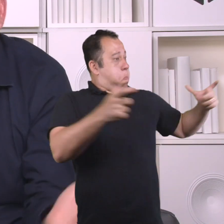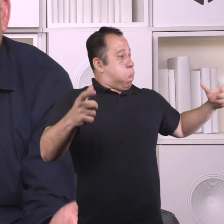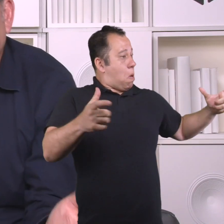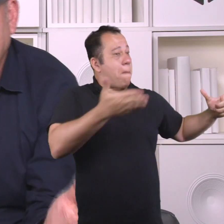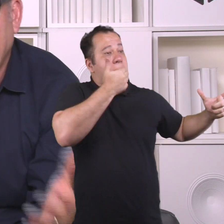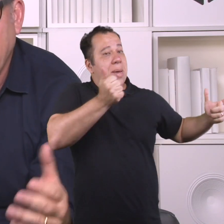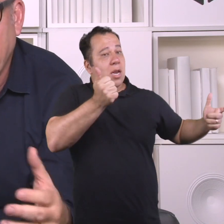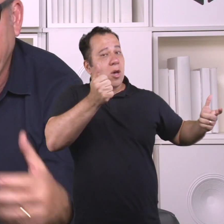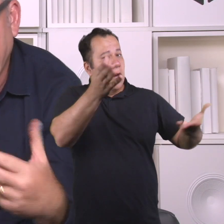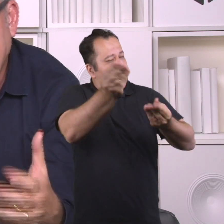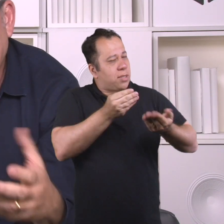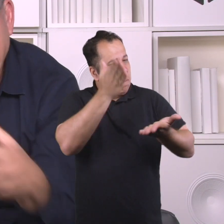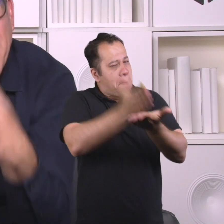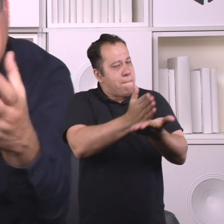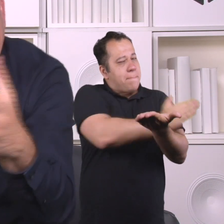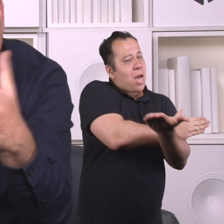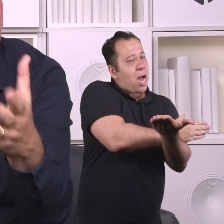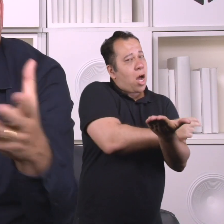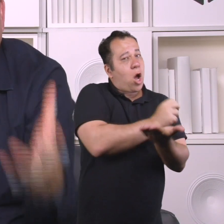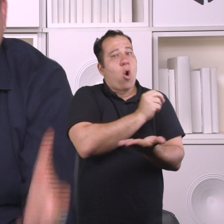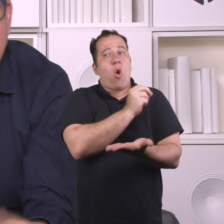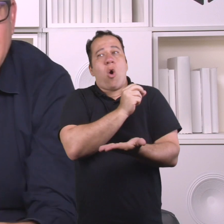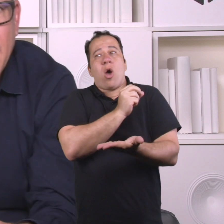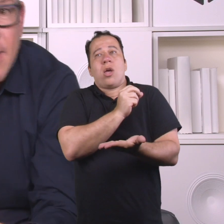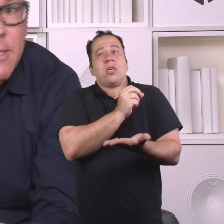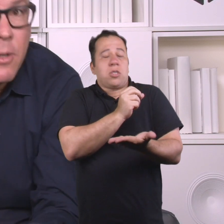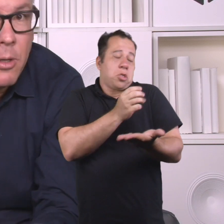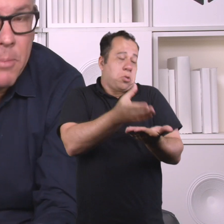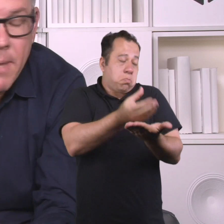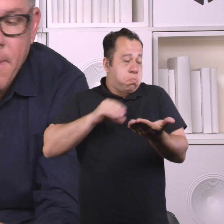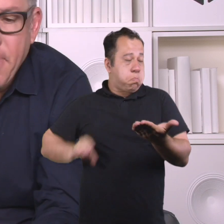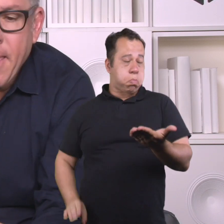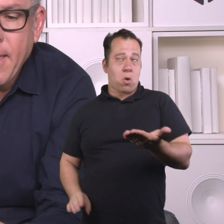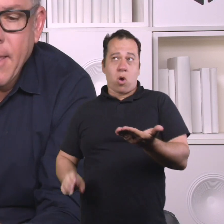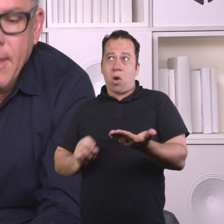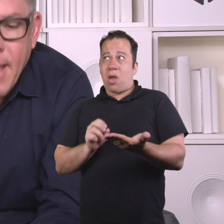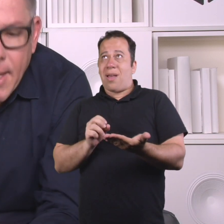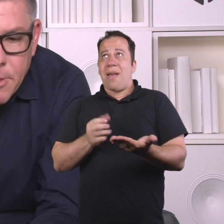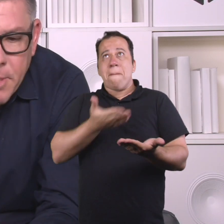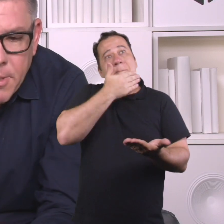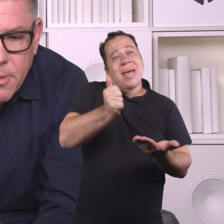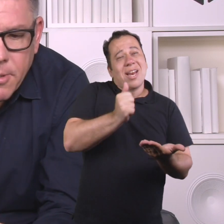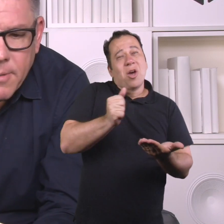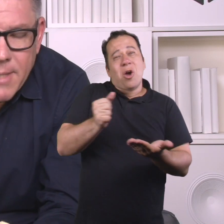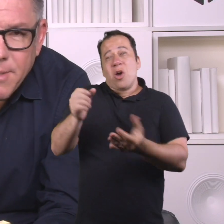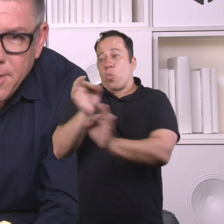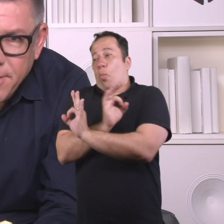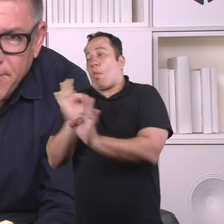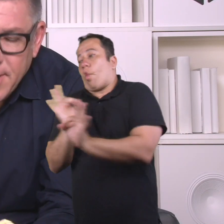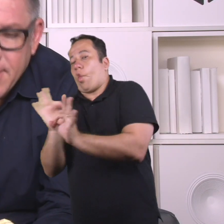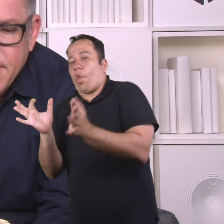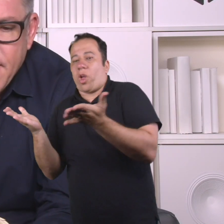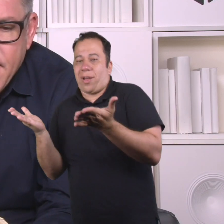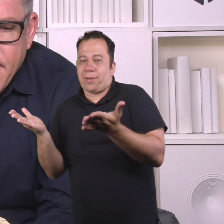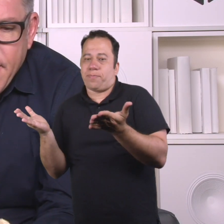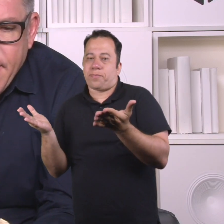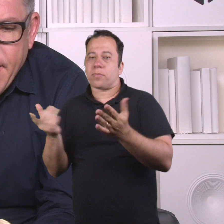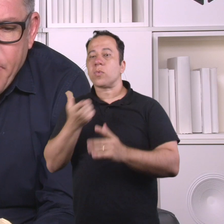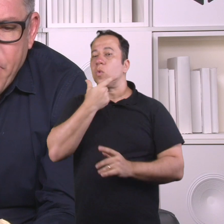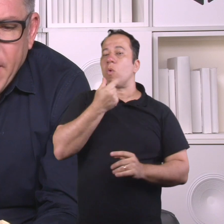nada. Então é uma forma de administrar dívidas. E esse homem, ele administrou as